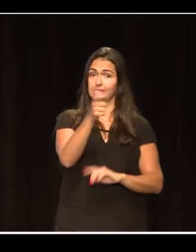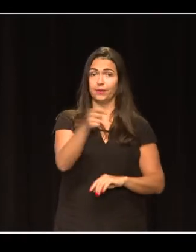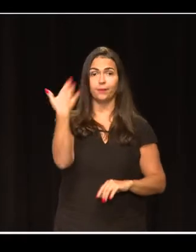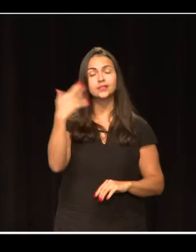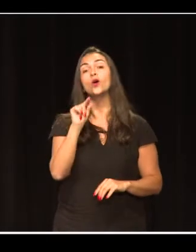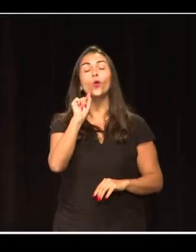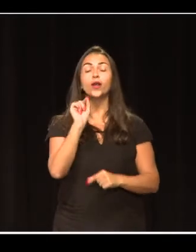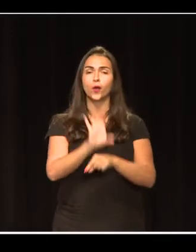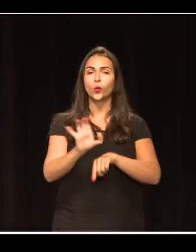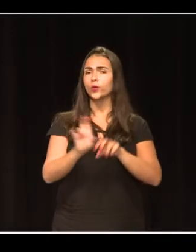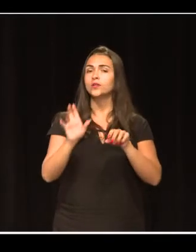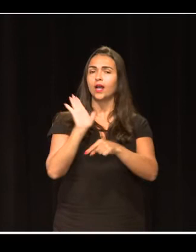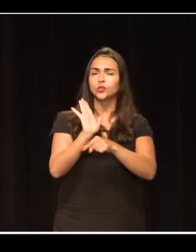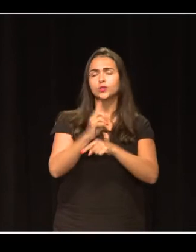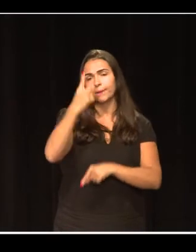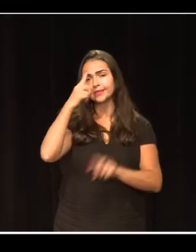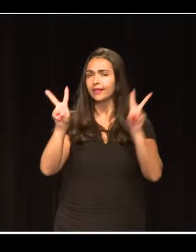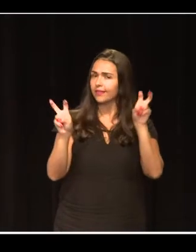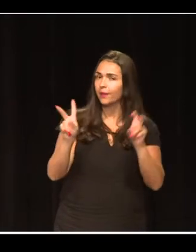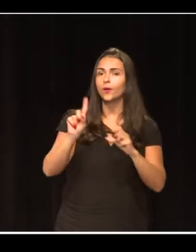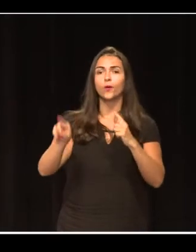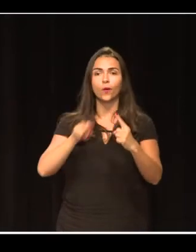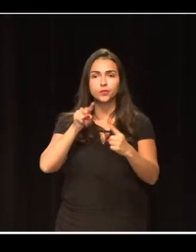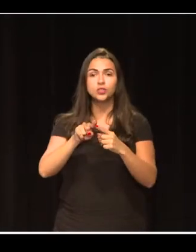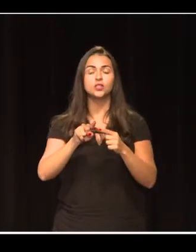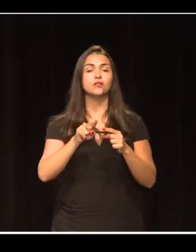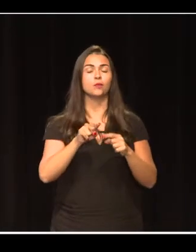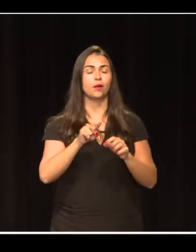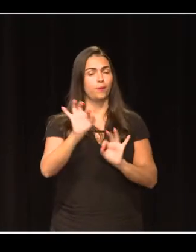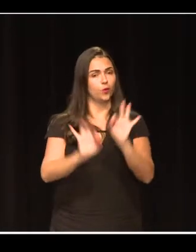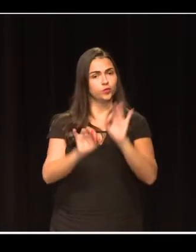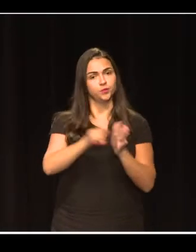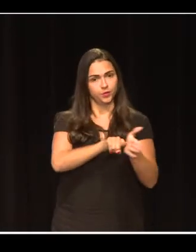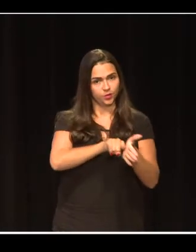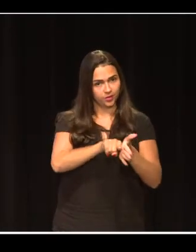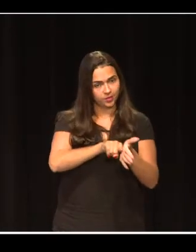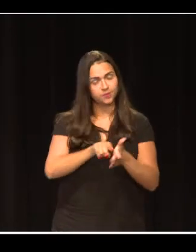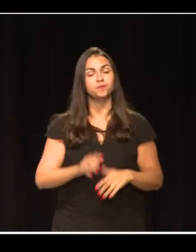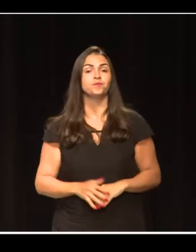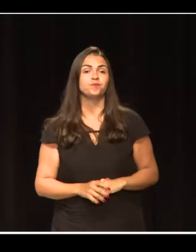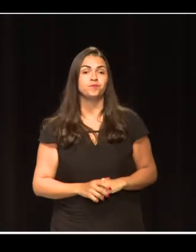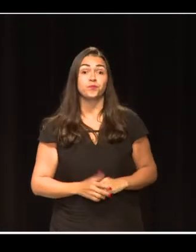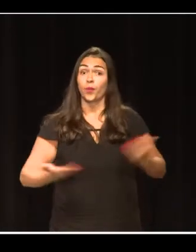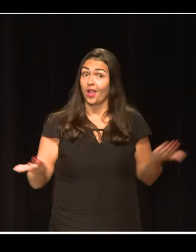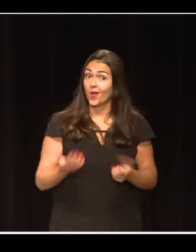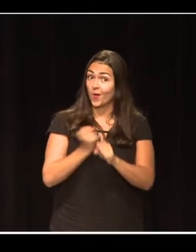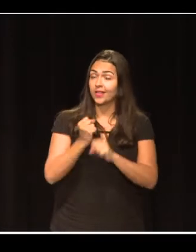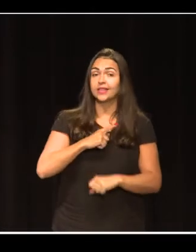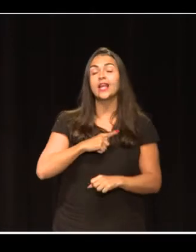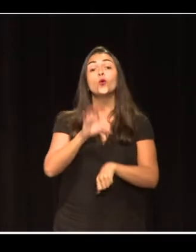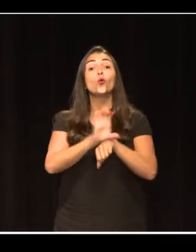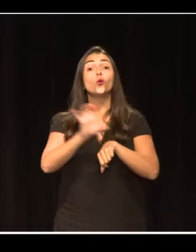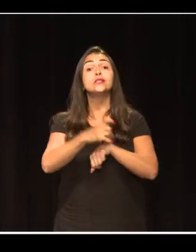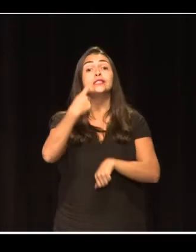ajudar a pensar temas e objetivos para projetos de pesquisa. E esse ano a gente está com um curso às